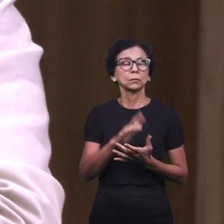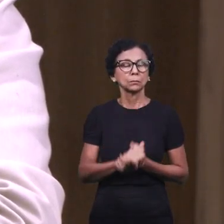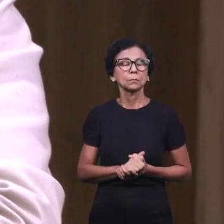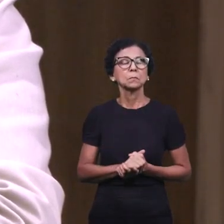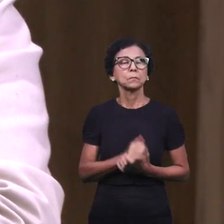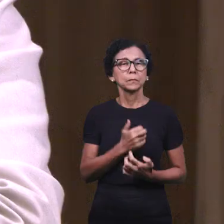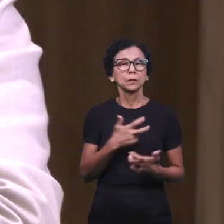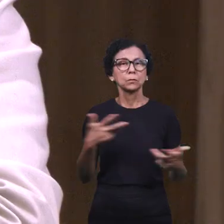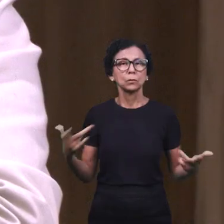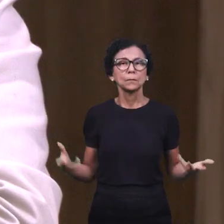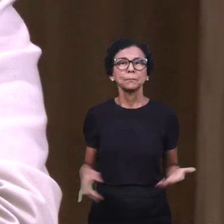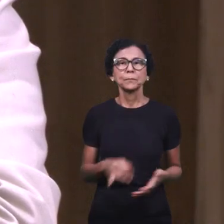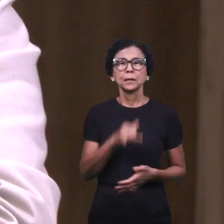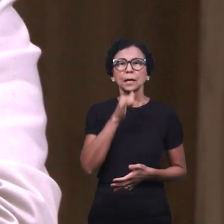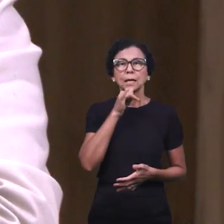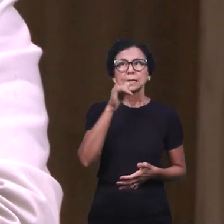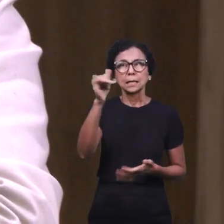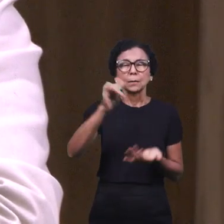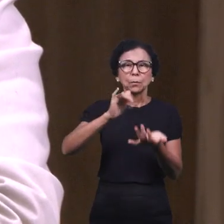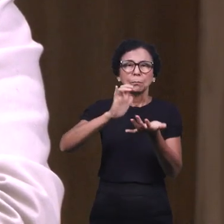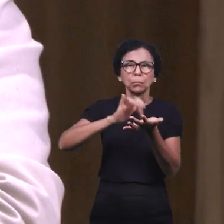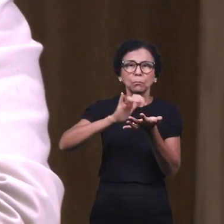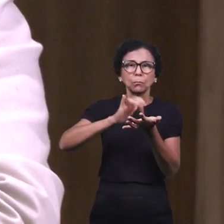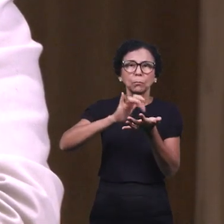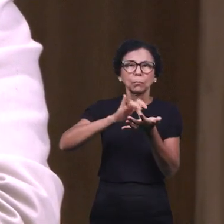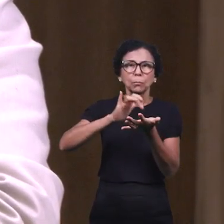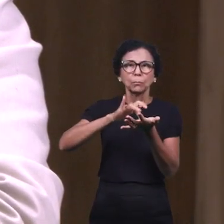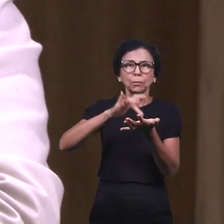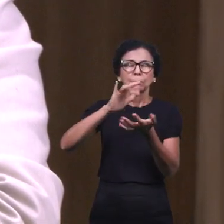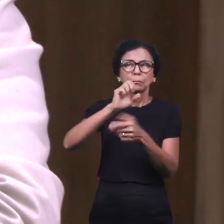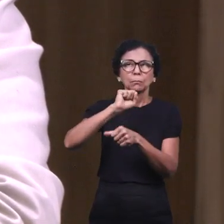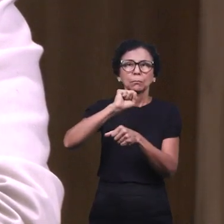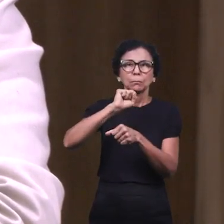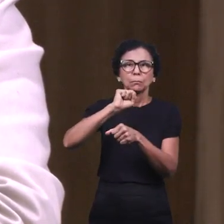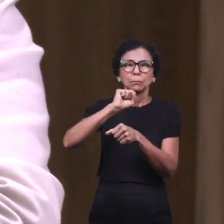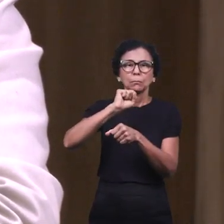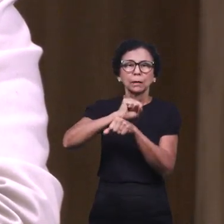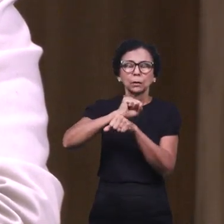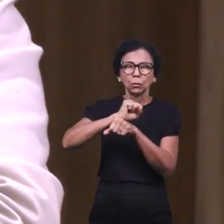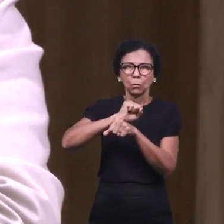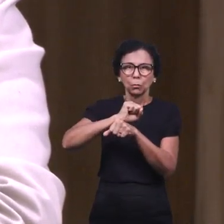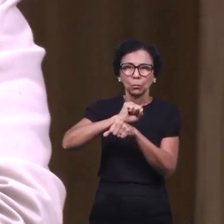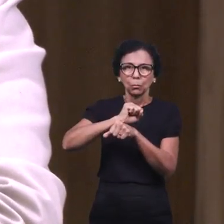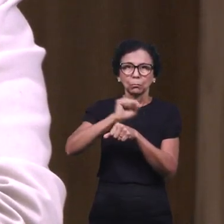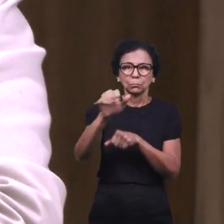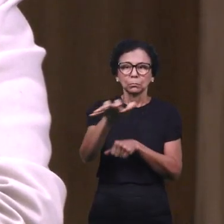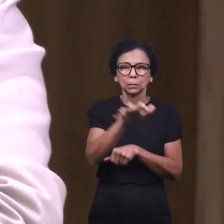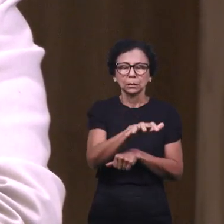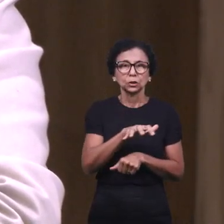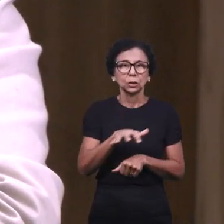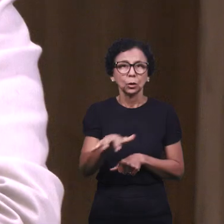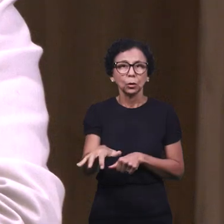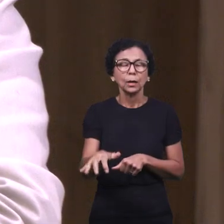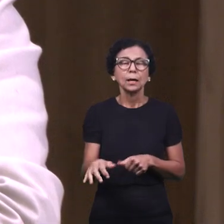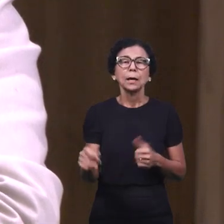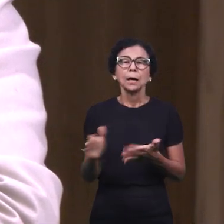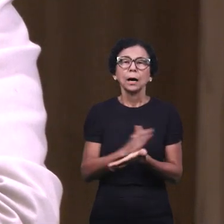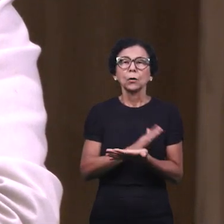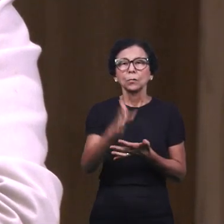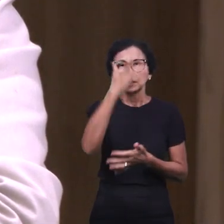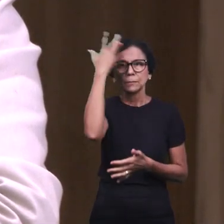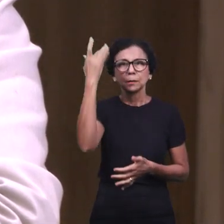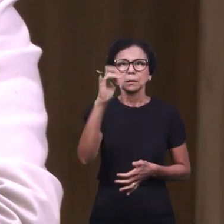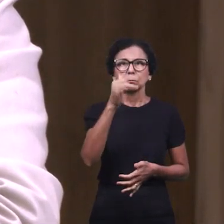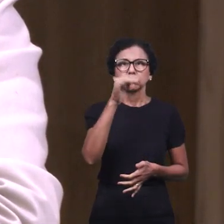relatos de que o telégrafo parou de funcionar em alguns lugares, que algumas pessoas tomaram um choque elétrico ali